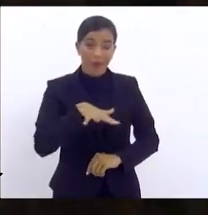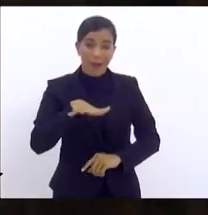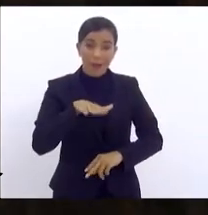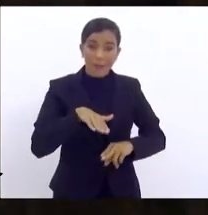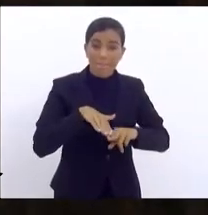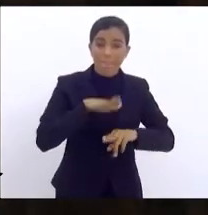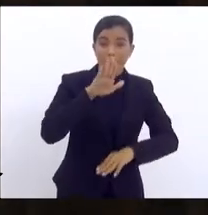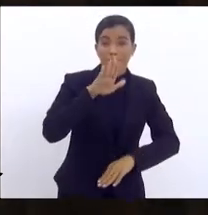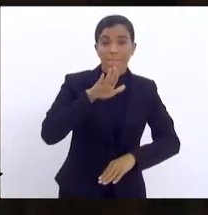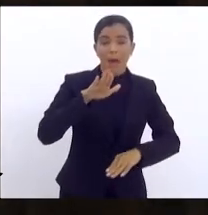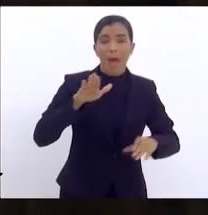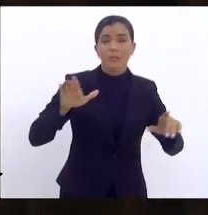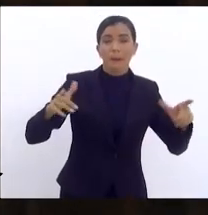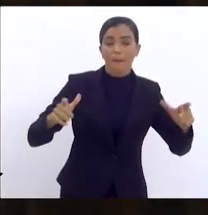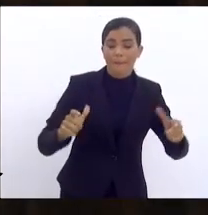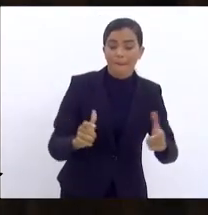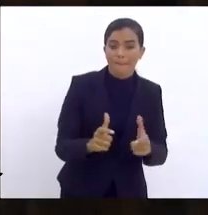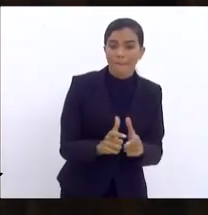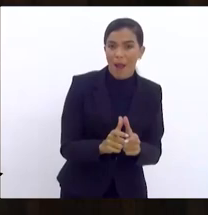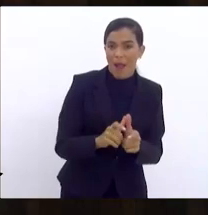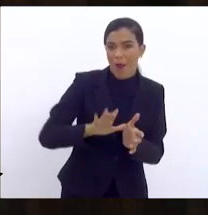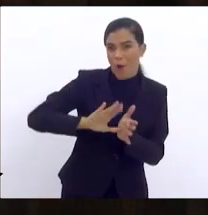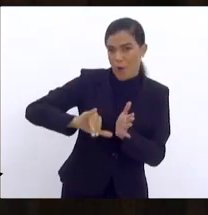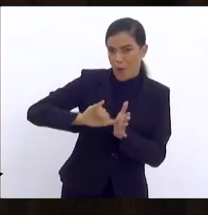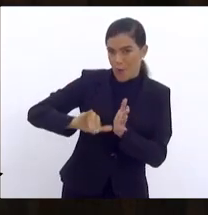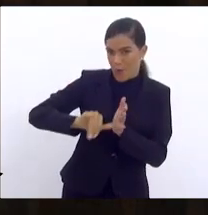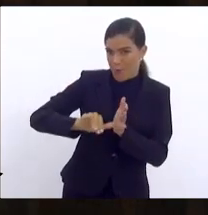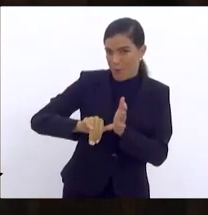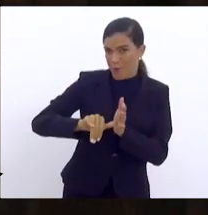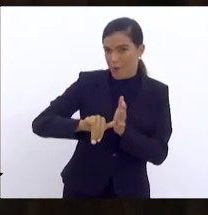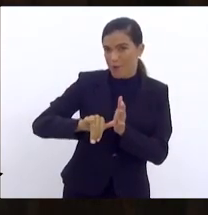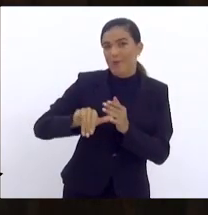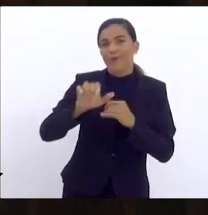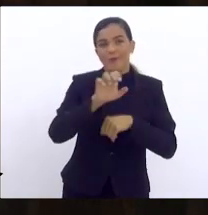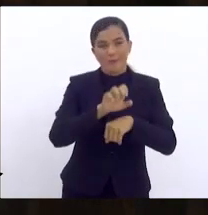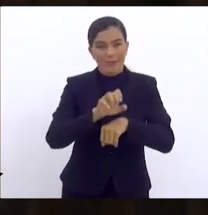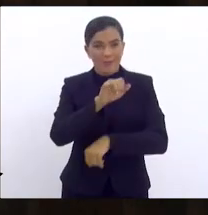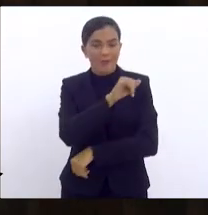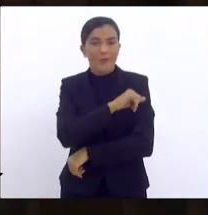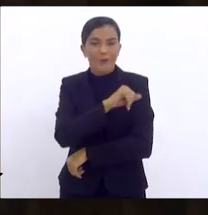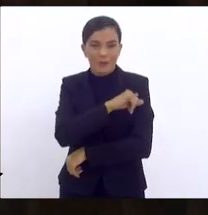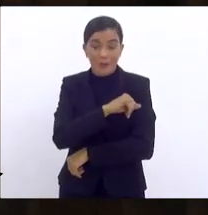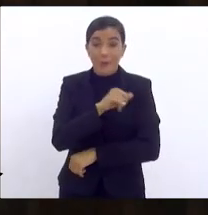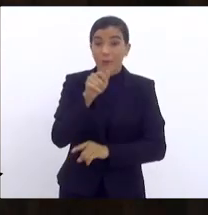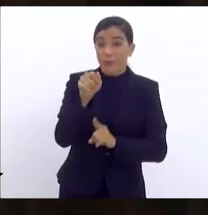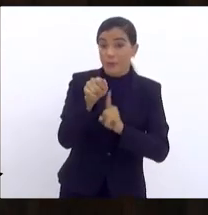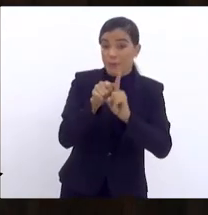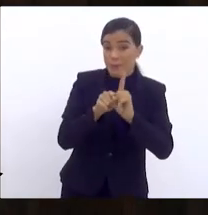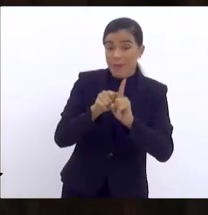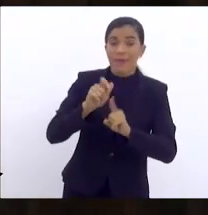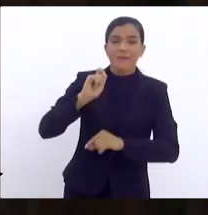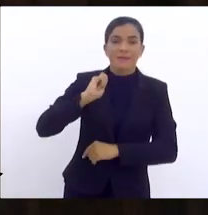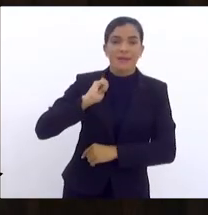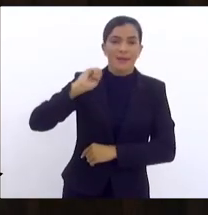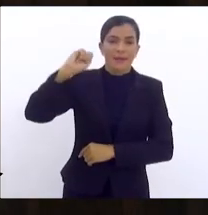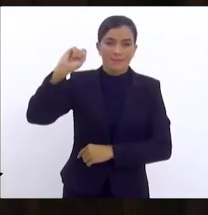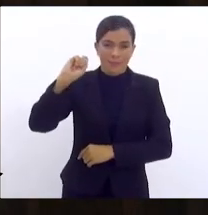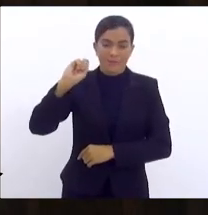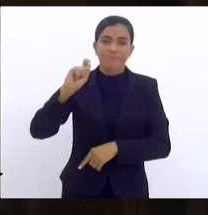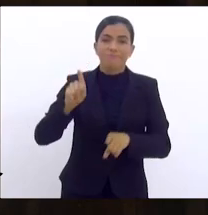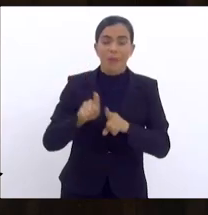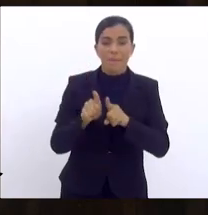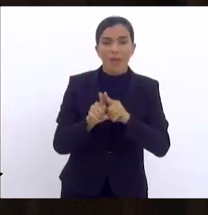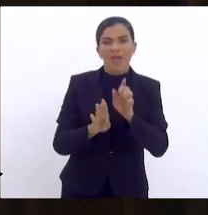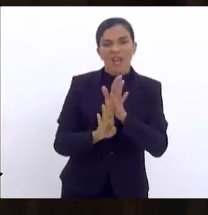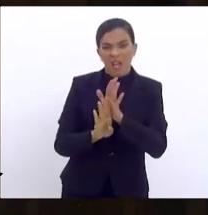reduziu todos os delitos no estado do Rio de Janeiro né abriu nós tivemos aí não só na Baixada mas em todo estado do Rio de Janeiro um